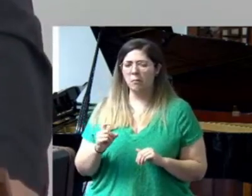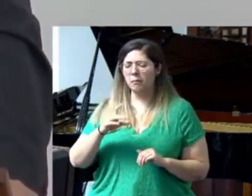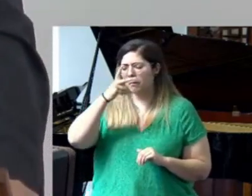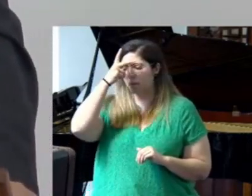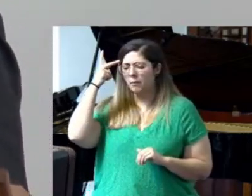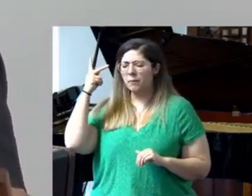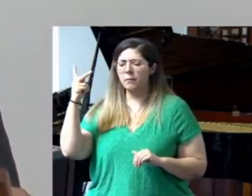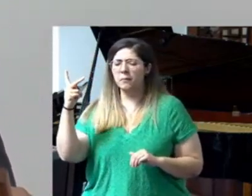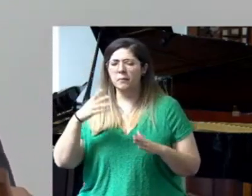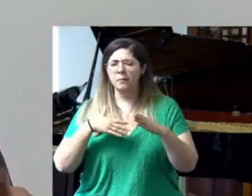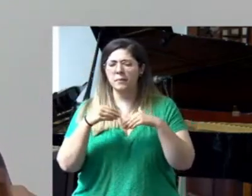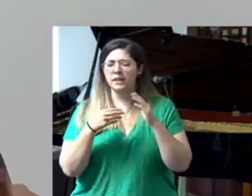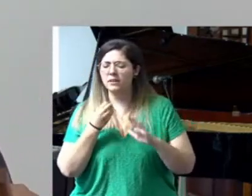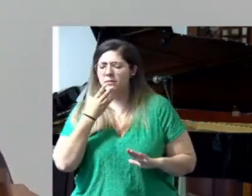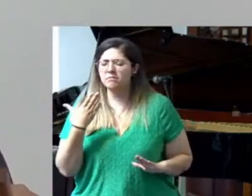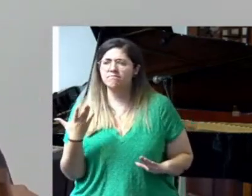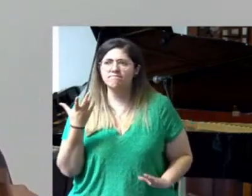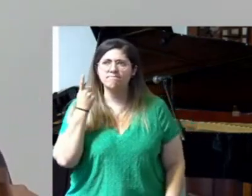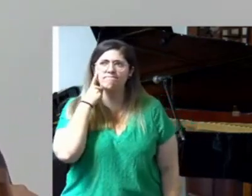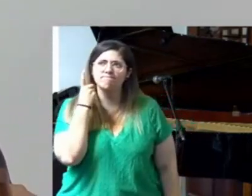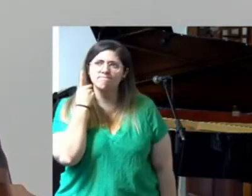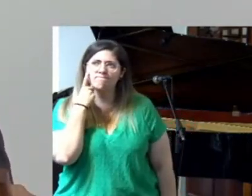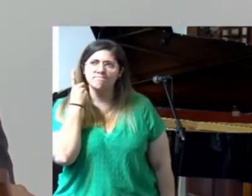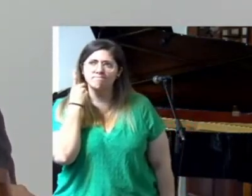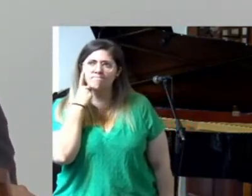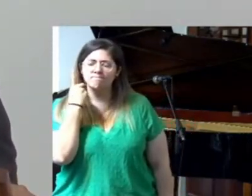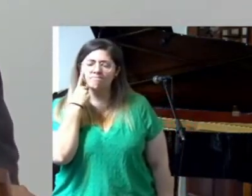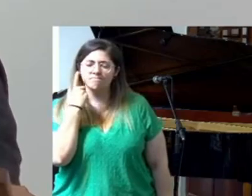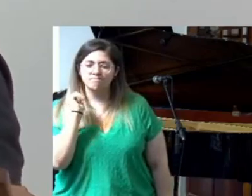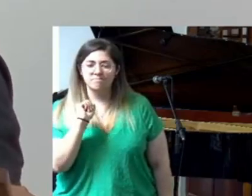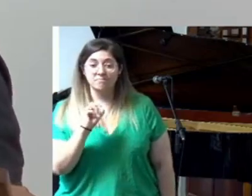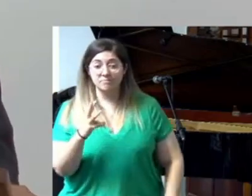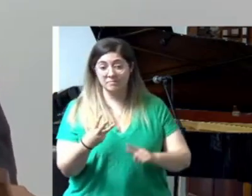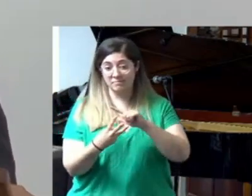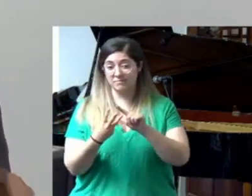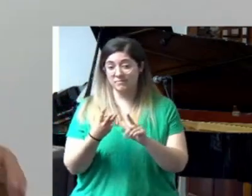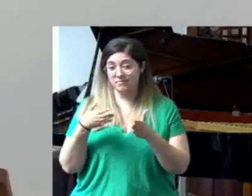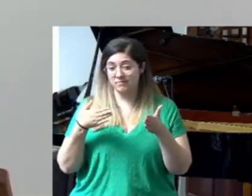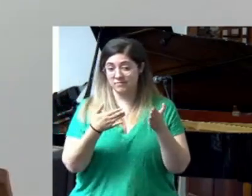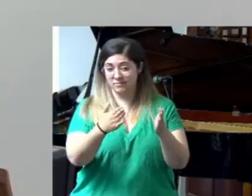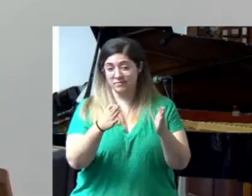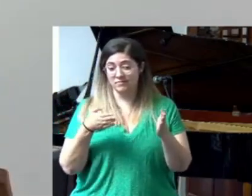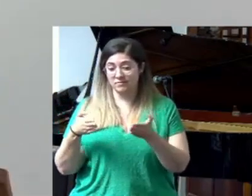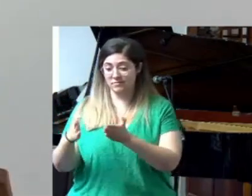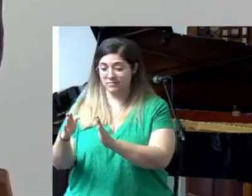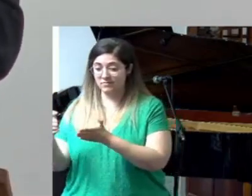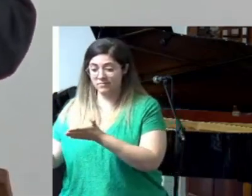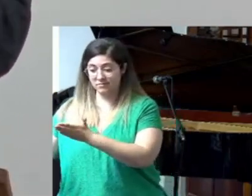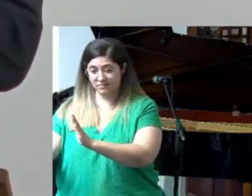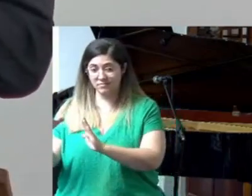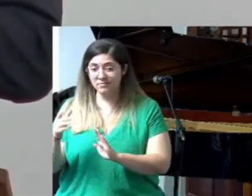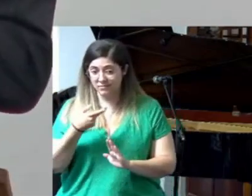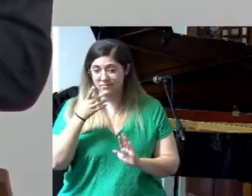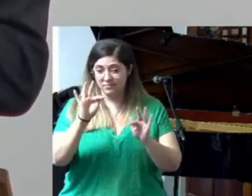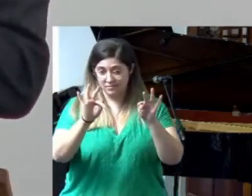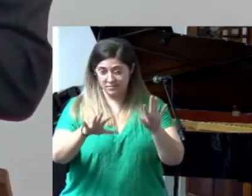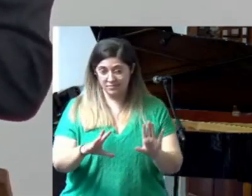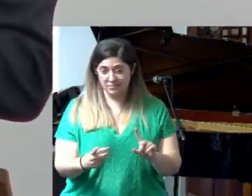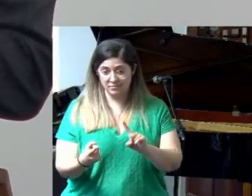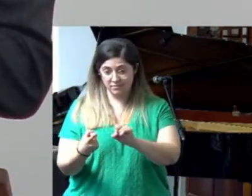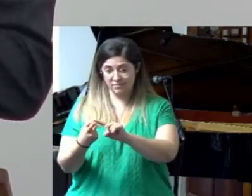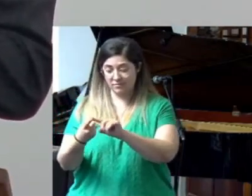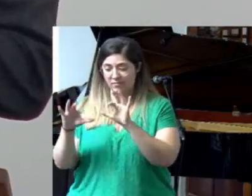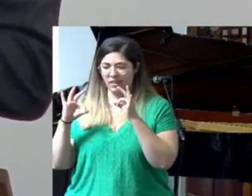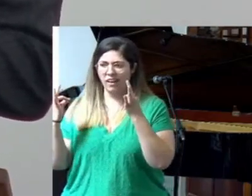faça. Qual é o bem que nós precisamos fazer? Vou apontar 3 caminhos e finalizo. Viva